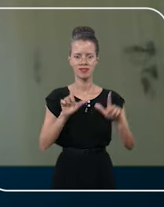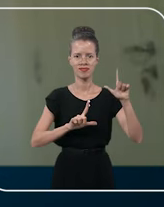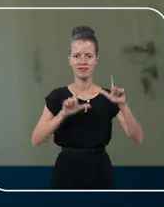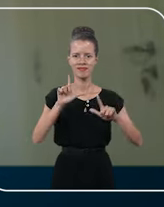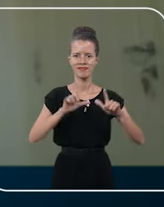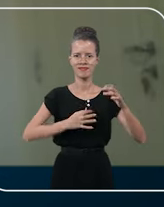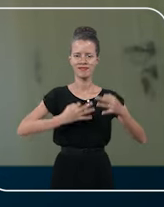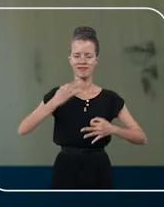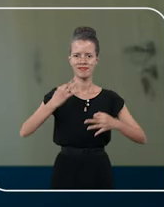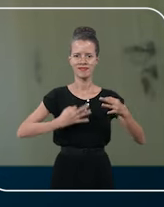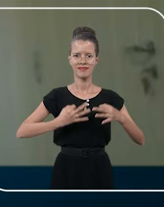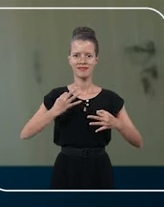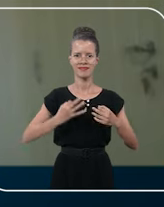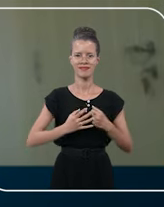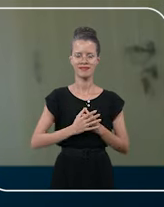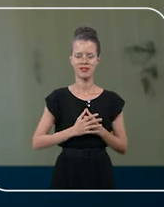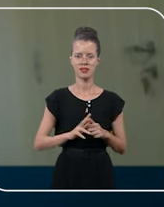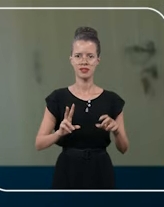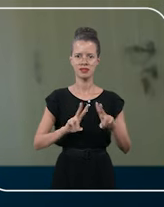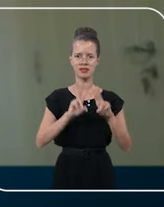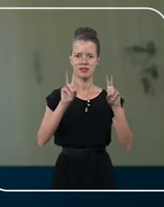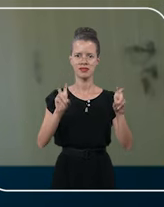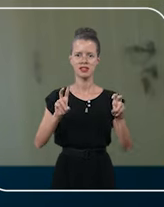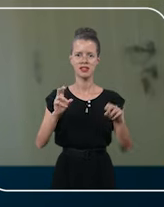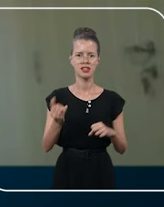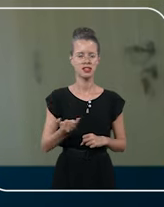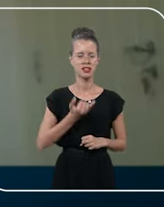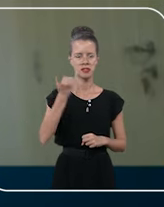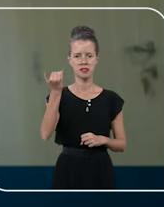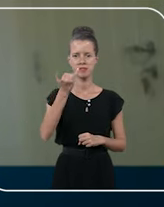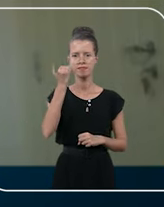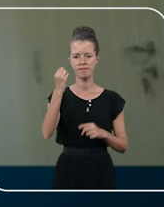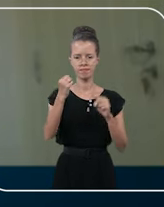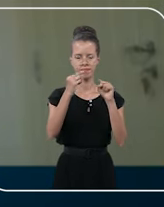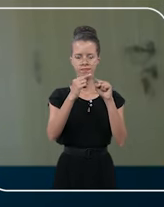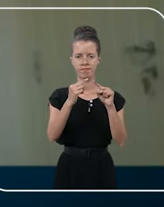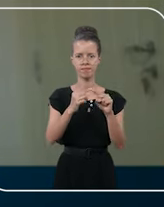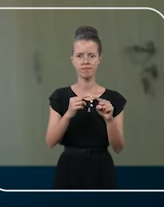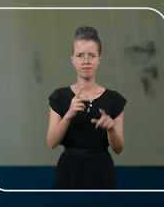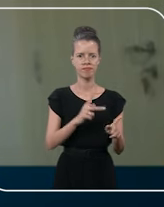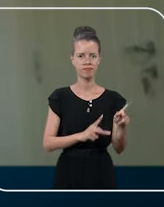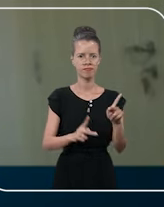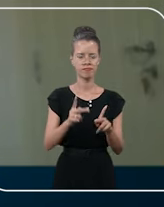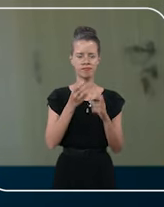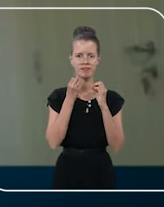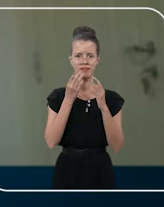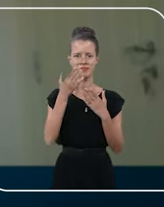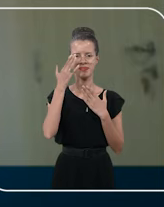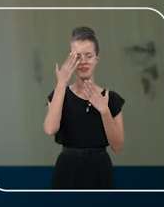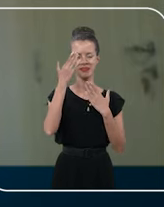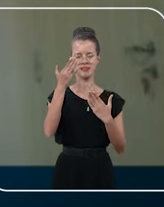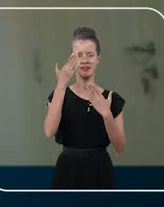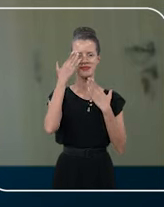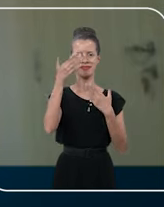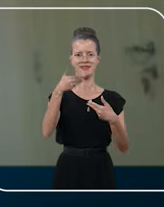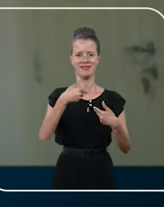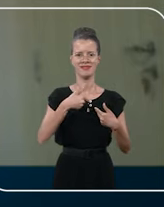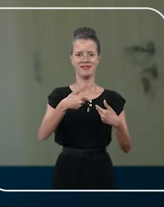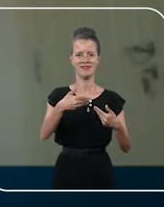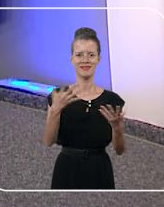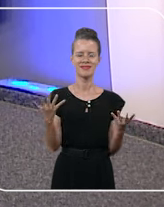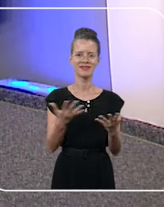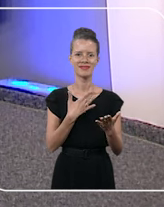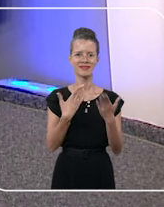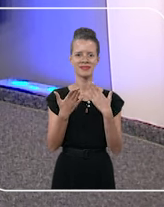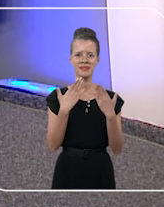um assunto que é tão caro, tão importante para a população. Então, agradeço bastante o convite e a oportunidade de estar aqui com vocês. Muito